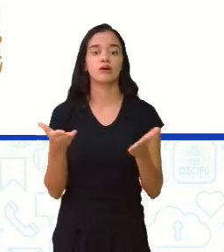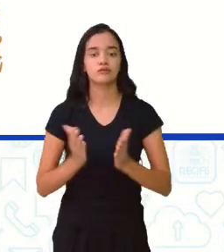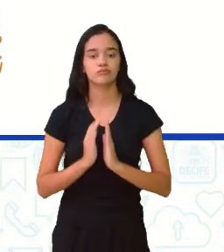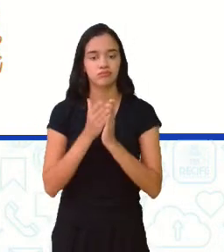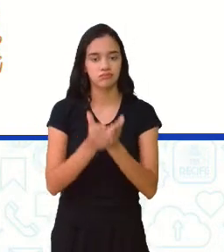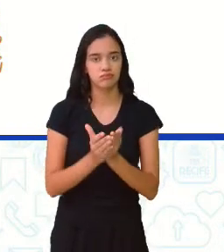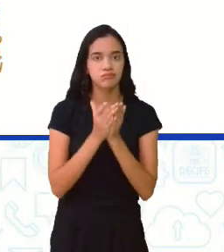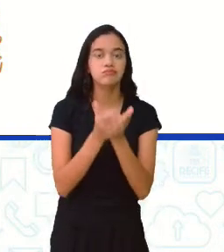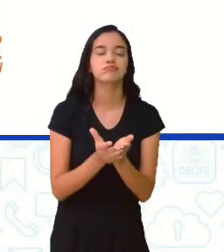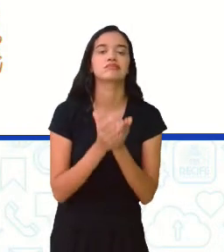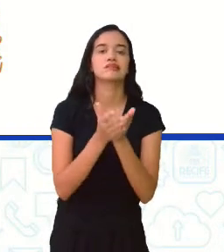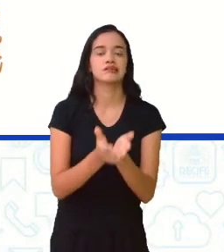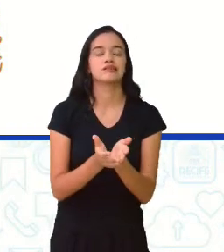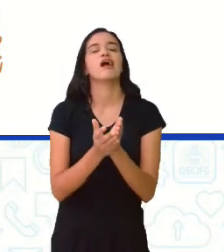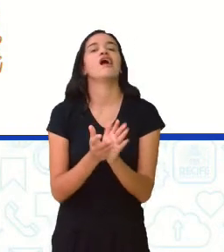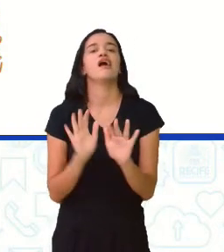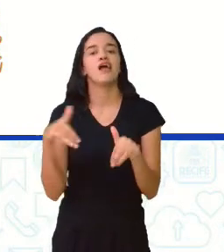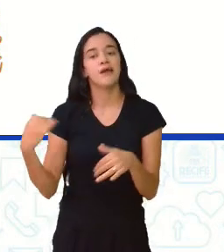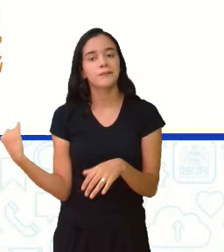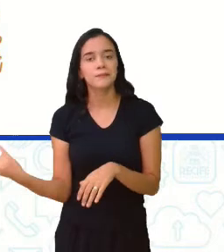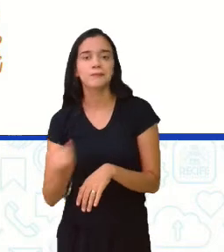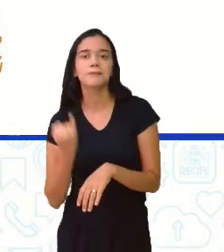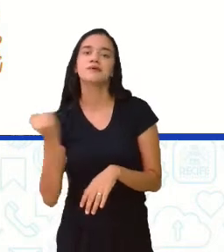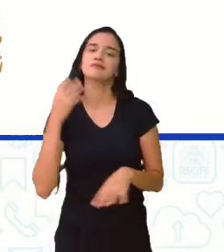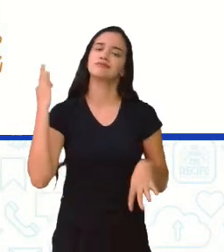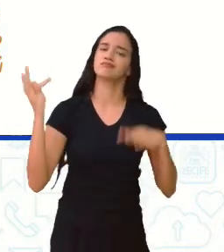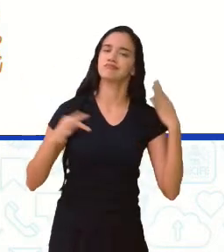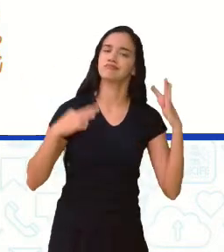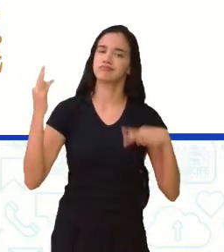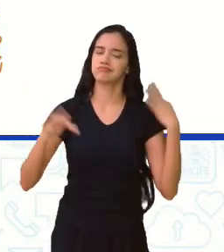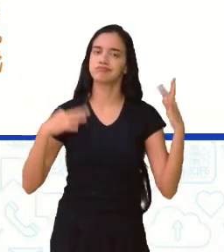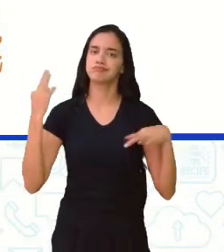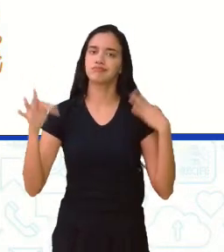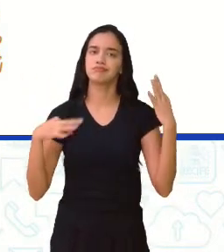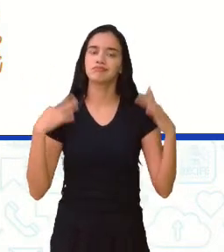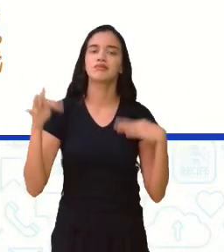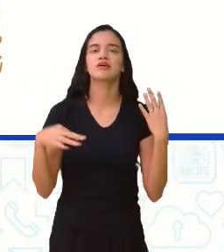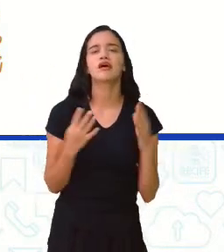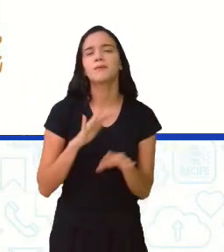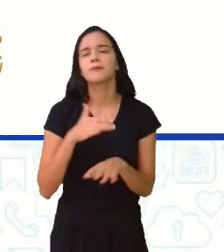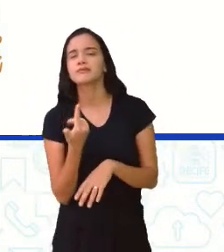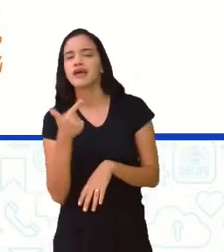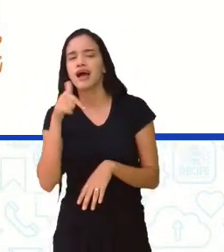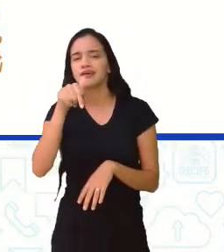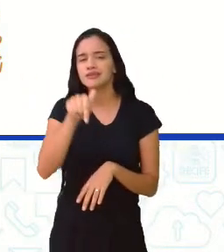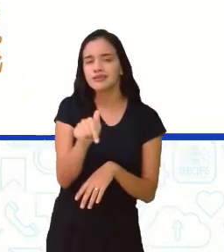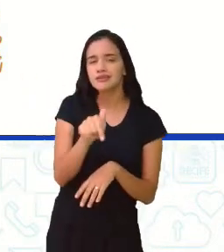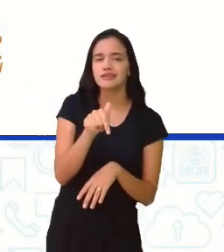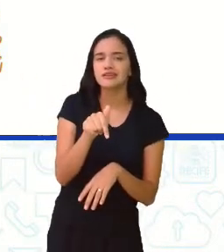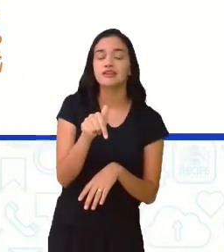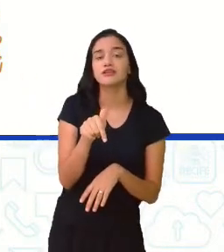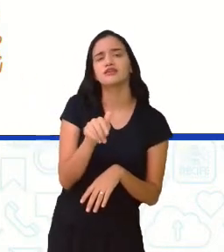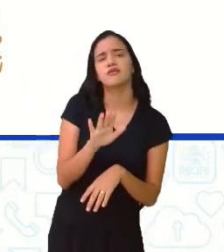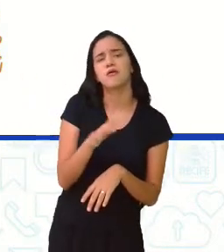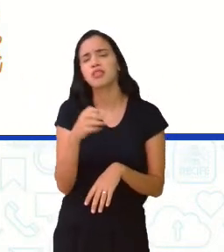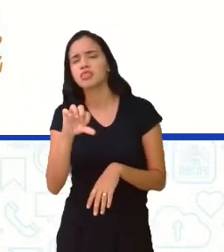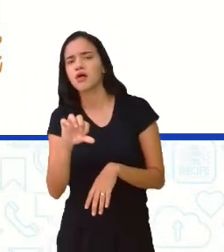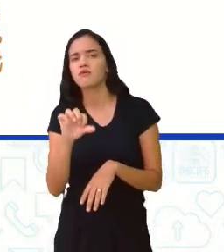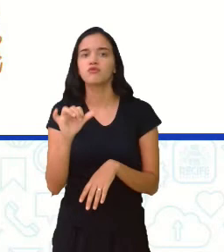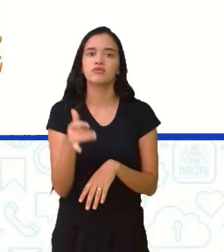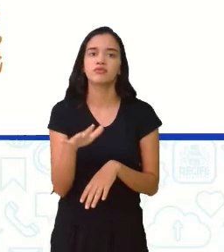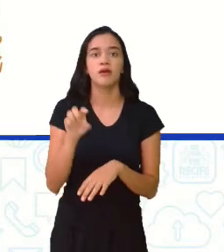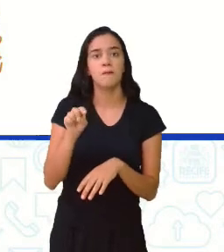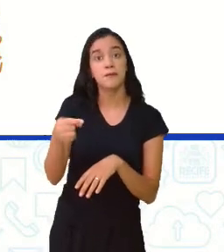atividade de cruzeiros é um importante setor do turismo, sendo capaz de movimentar de 7 a 9 mil pessoas, incluindo